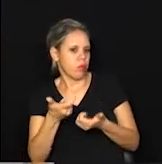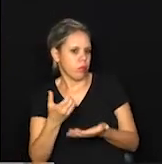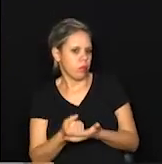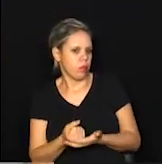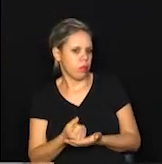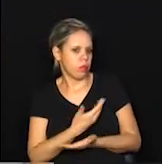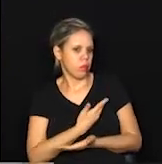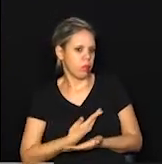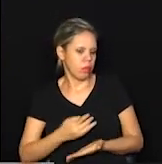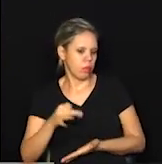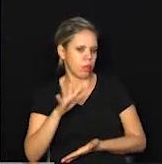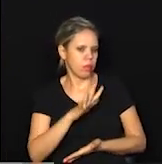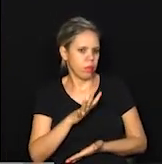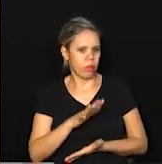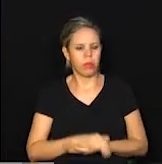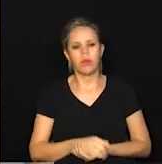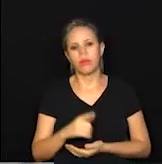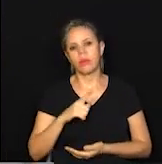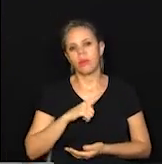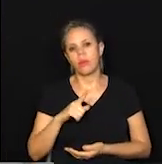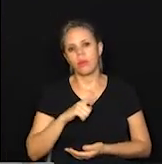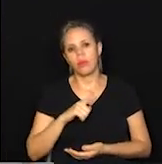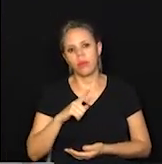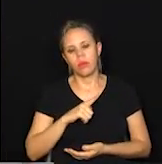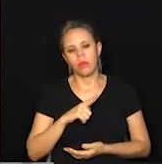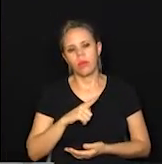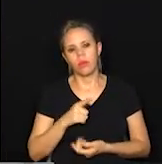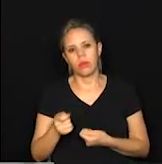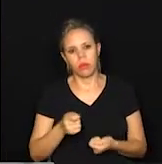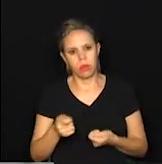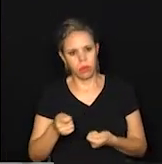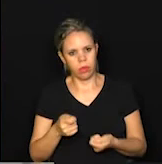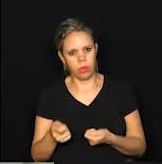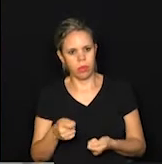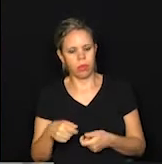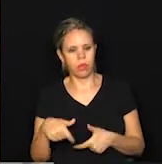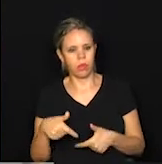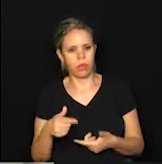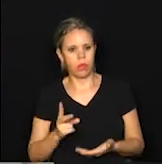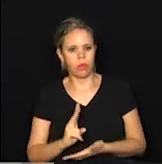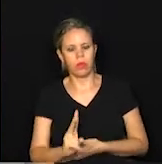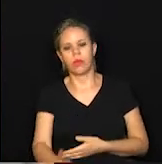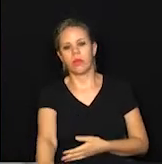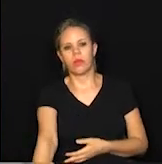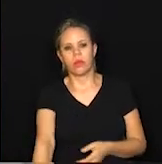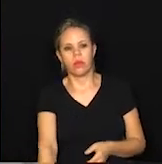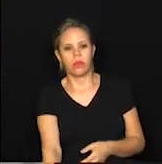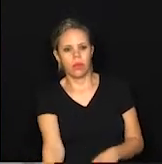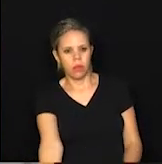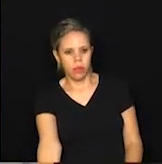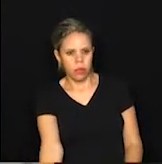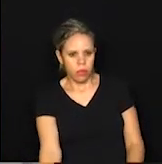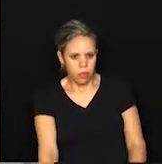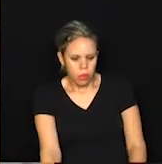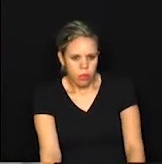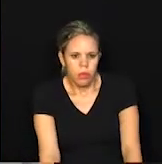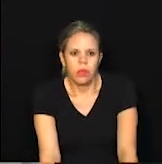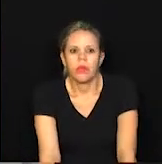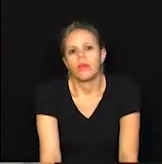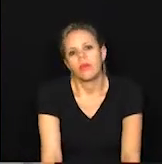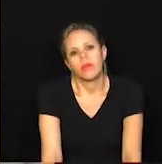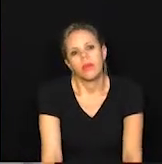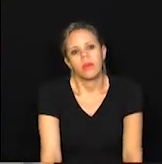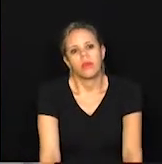do governo federal terá a estabilidade, o capital funcionário terá a estabilidade por